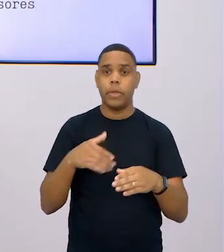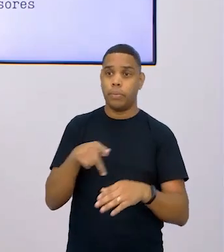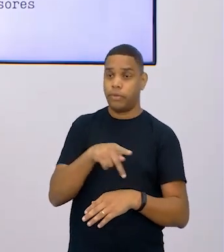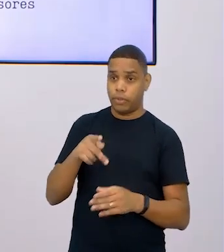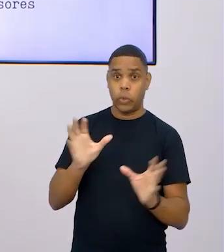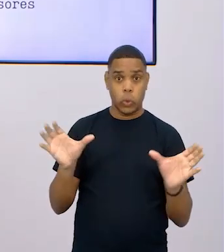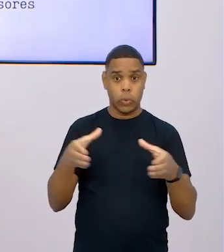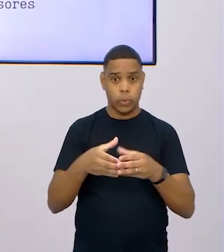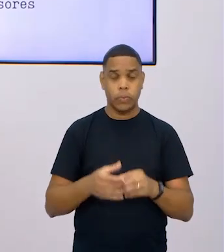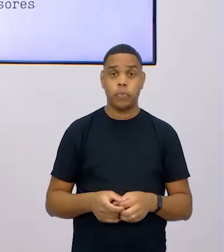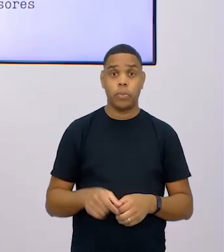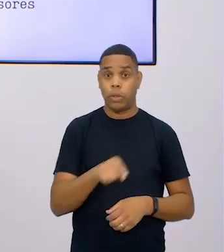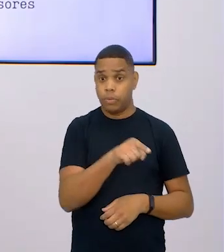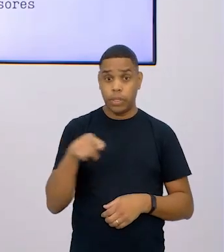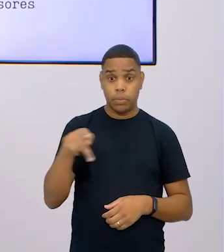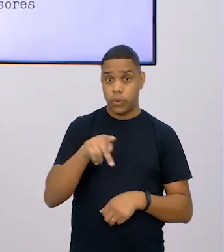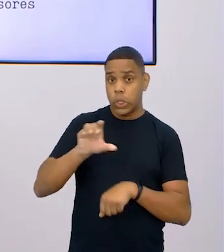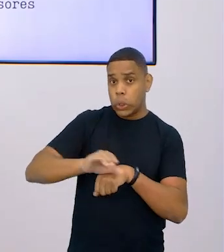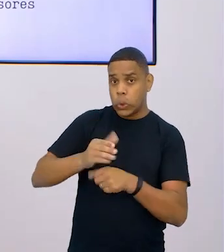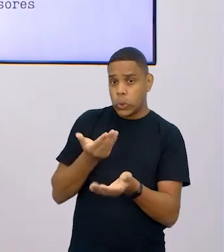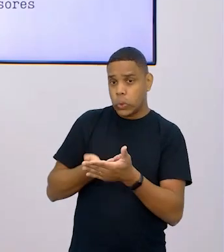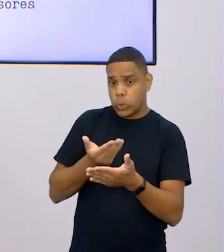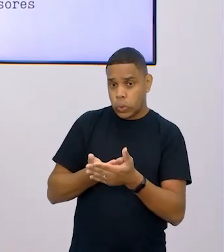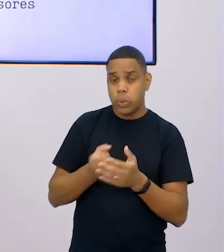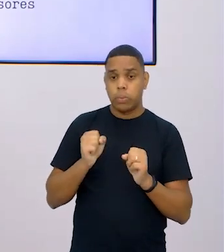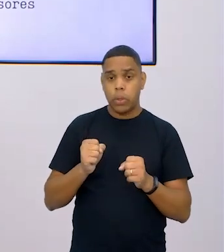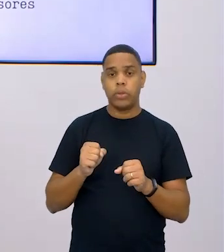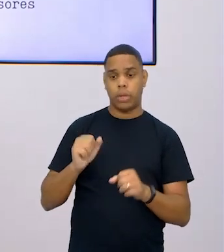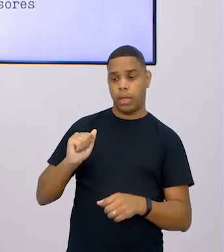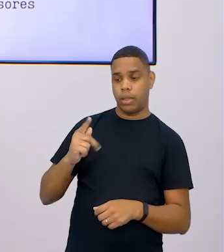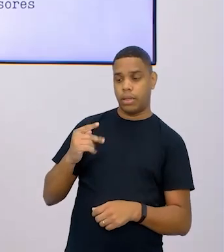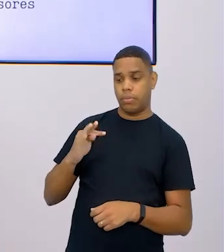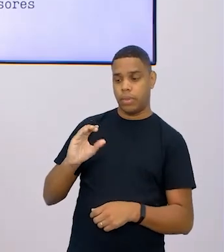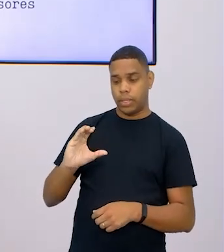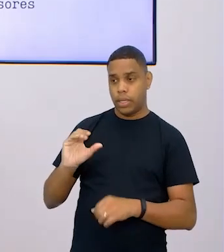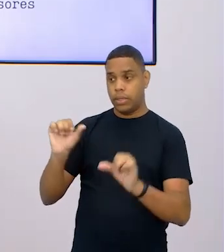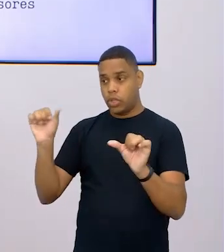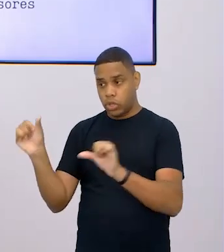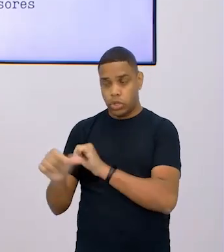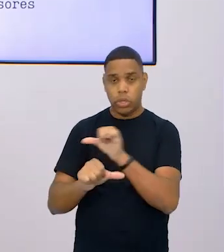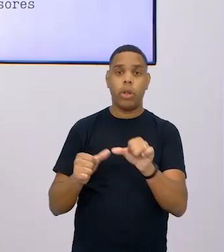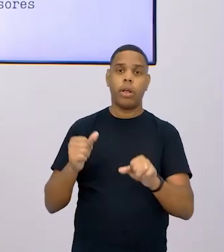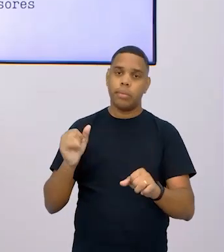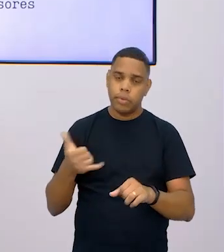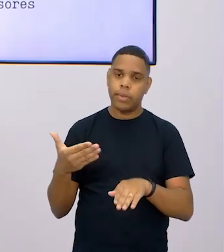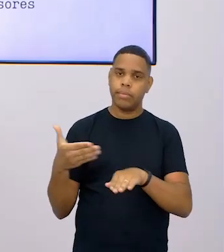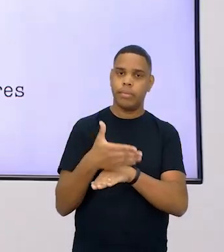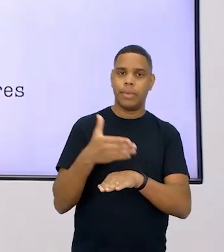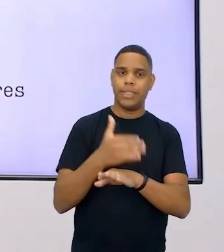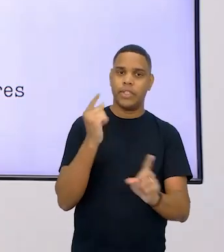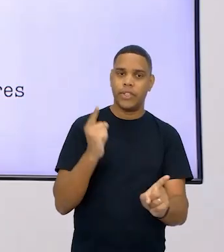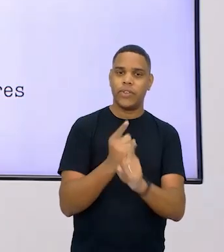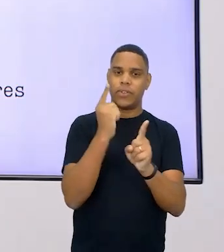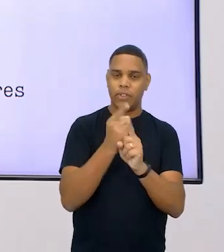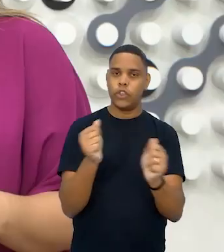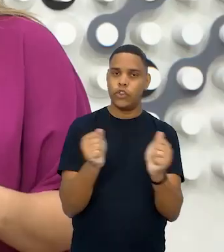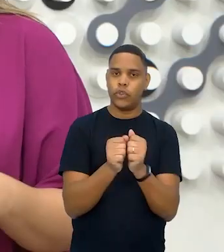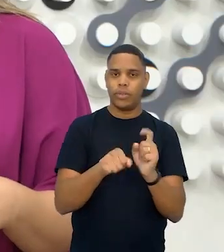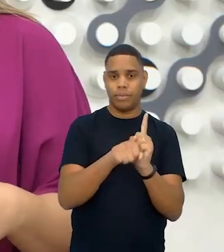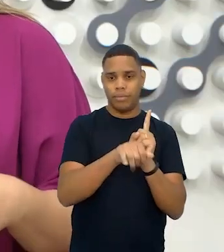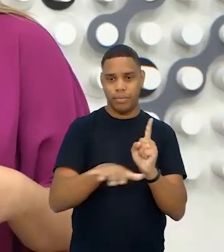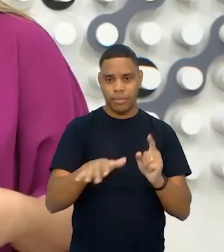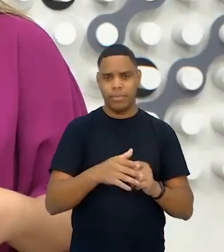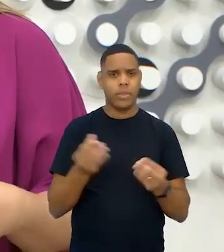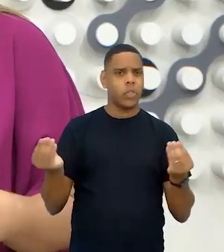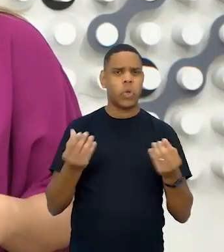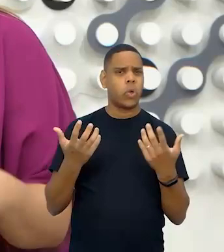rede. Vocês, professores cursistas, podem trocar a sua ATPC para estar nos encontros com os multiplicadores. Então,